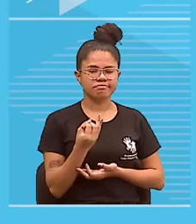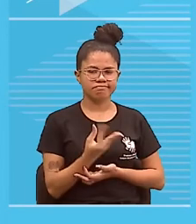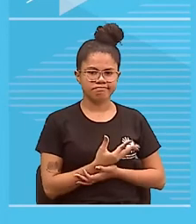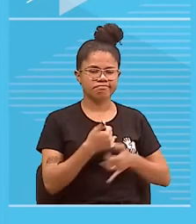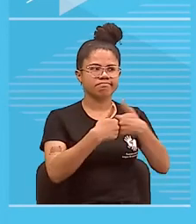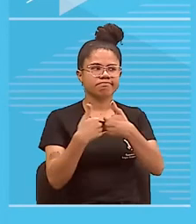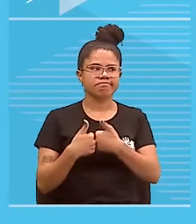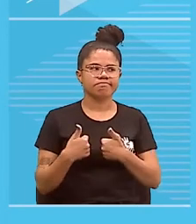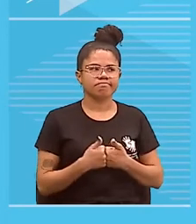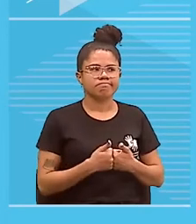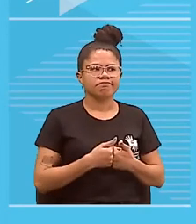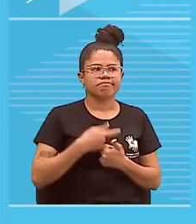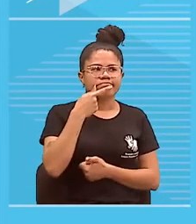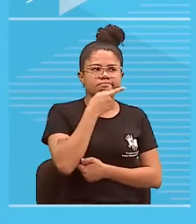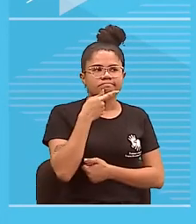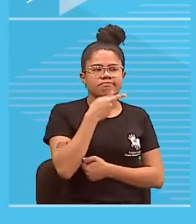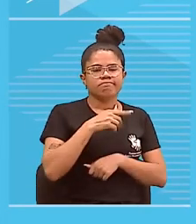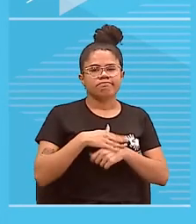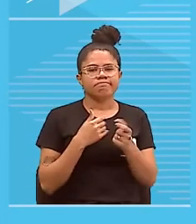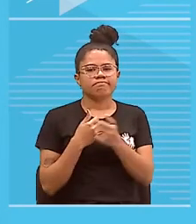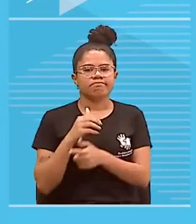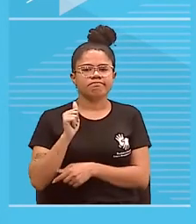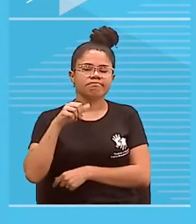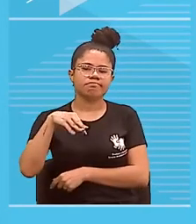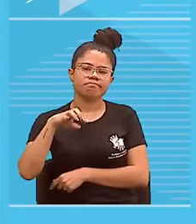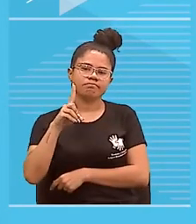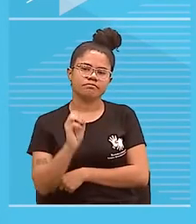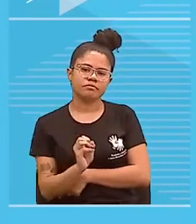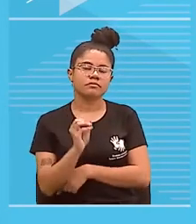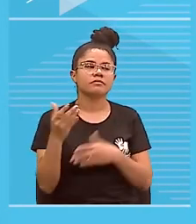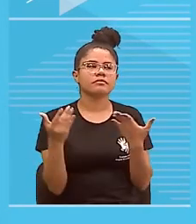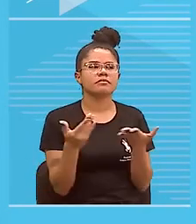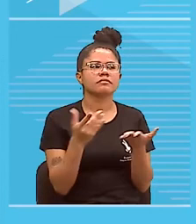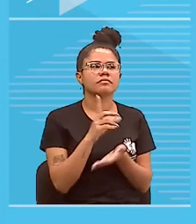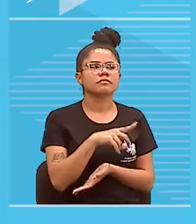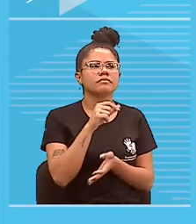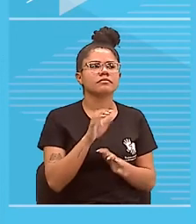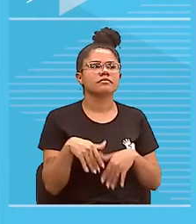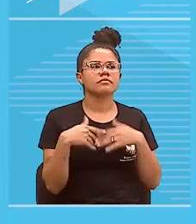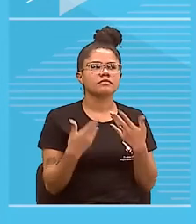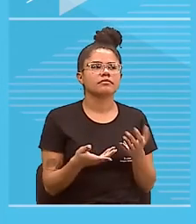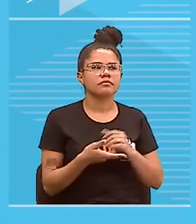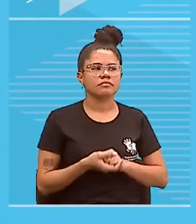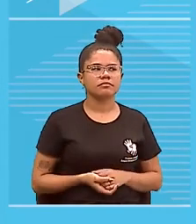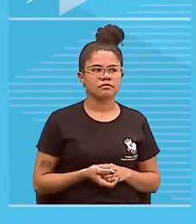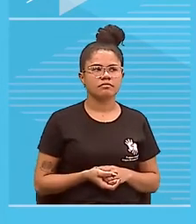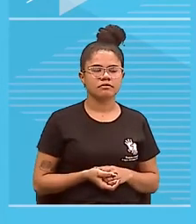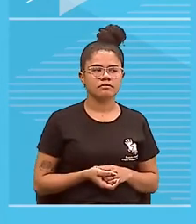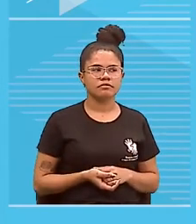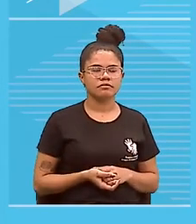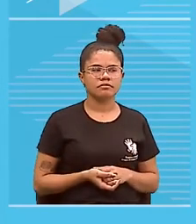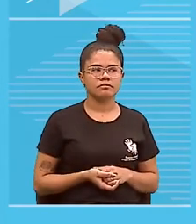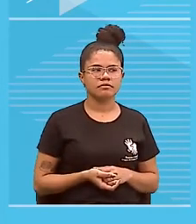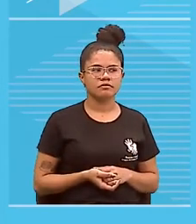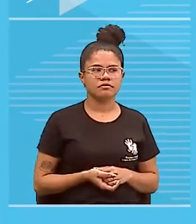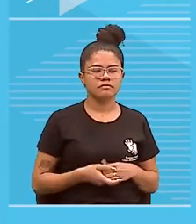sendo glicogênio maior que o amigo por que que eu vou marcar essa frase aqui o tanto